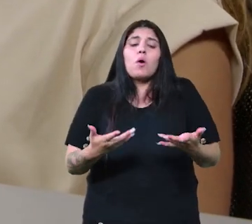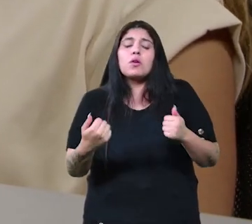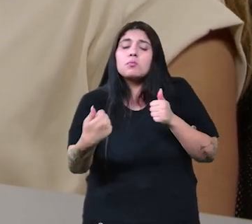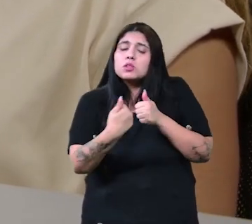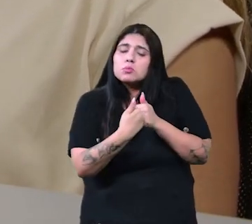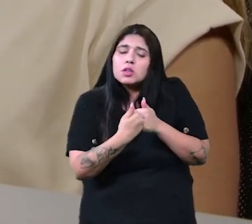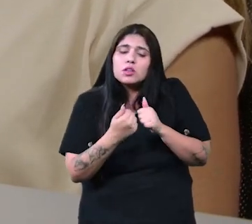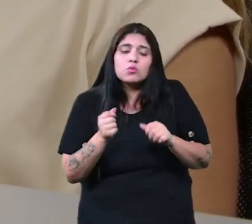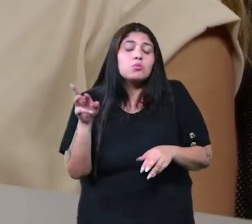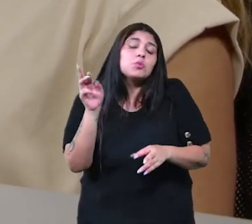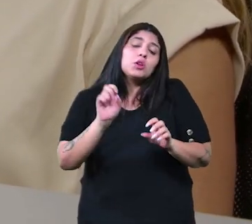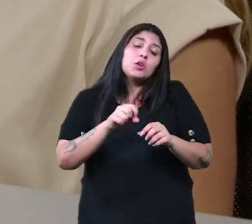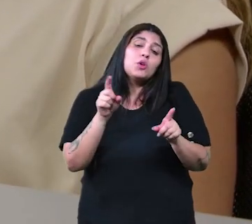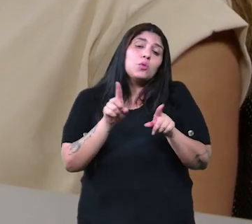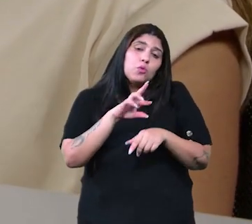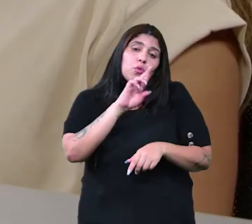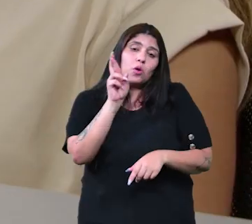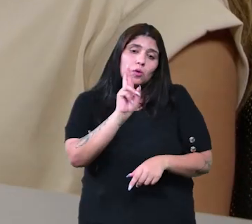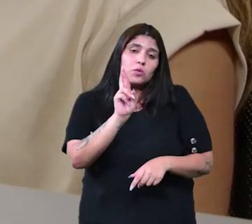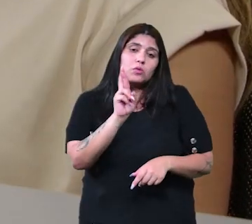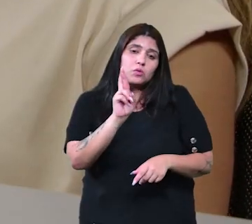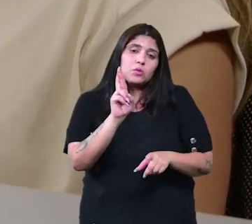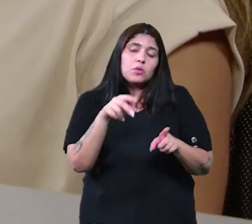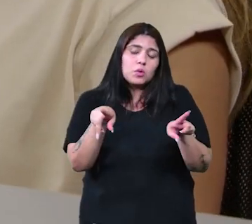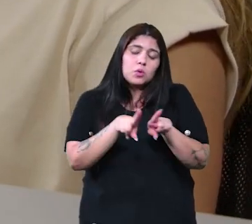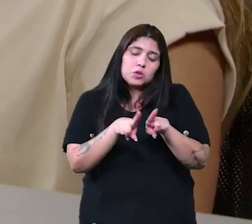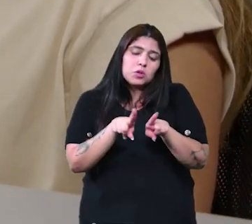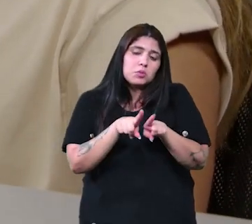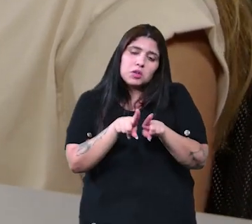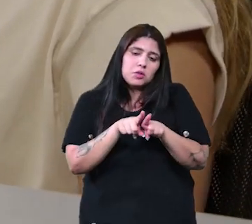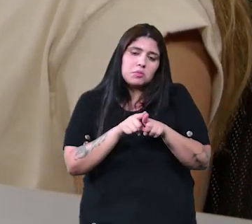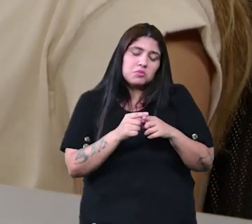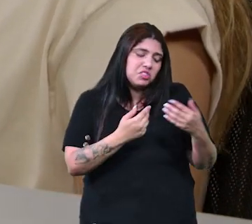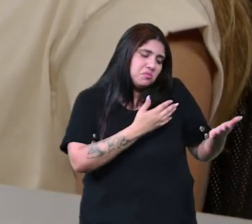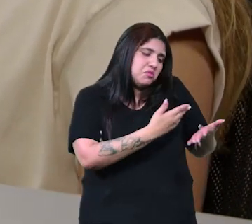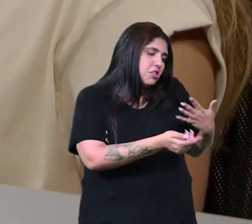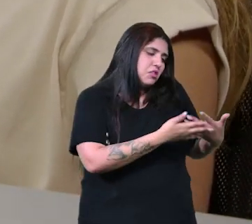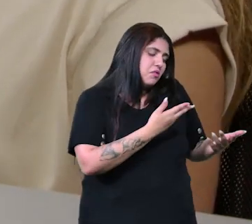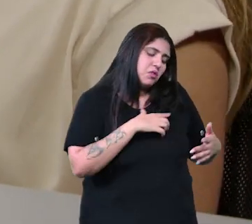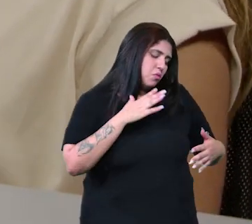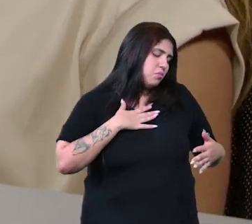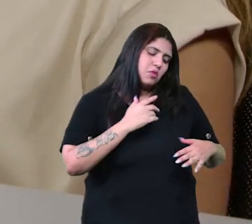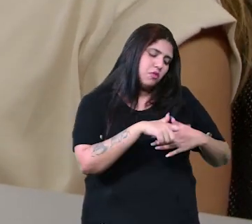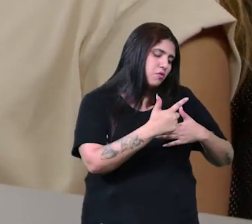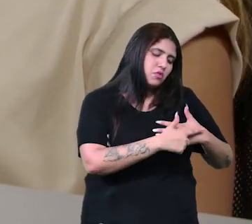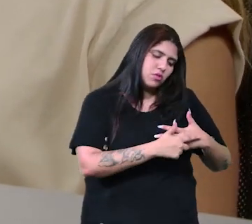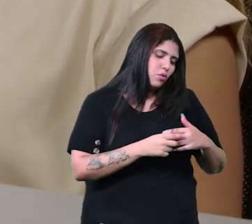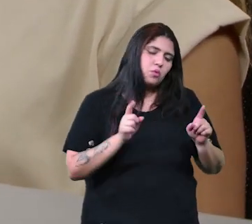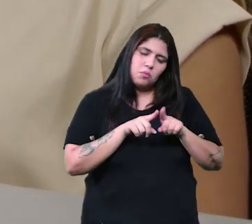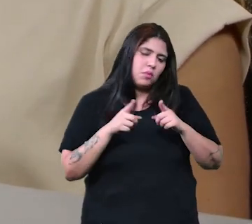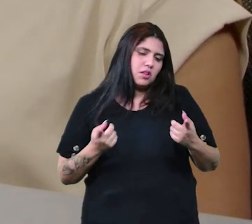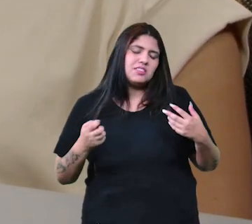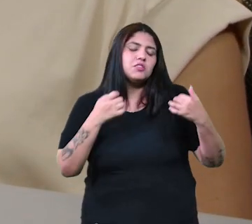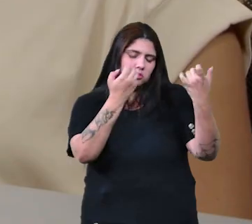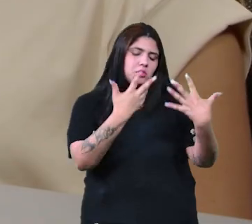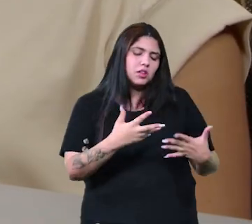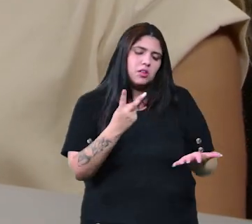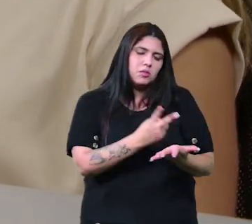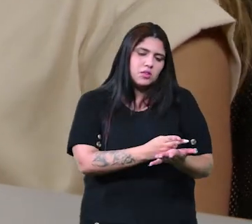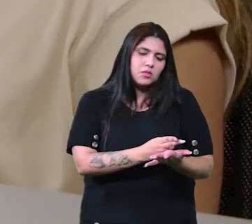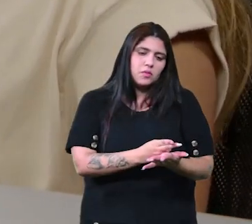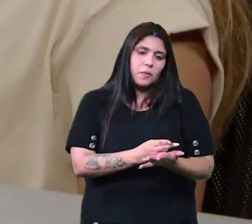valor, mesmo não sendo do empreendimento, não tinha nada a ver com o hotel que eu trabalhava. E aí ele foi para essa vendinha. Quando ele voltou